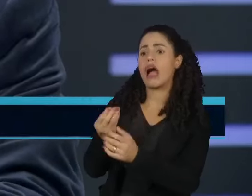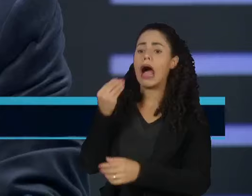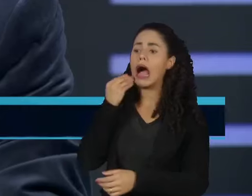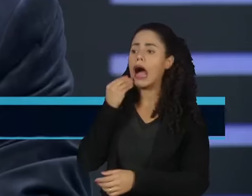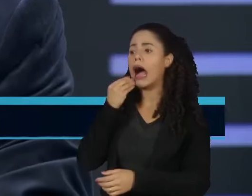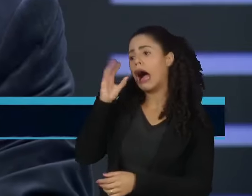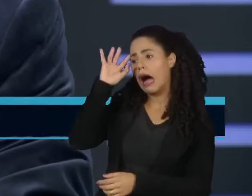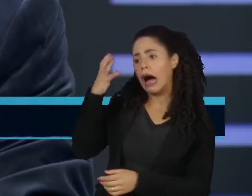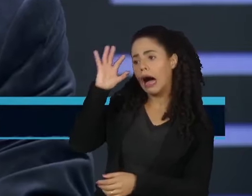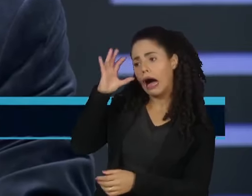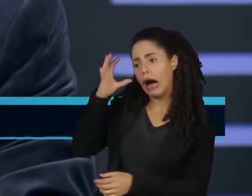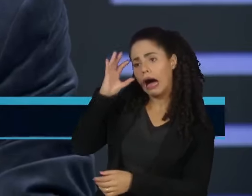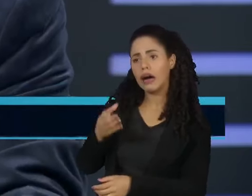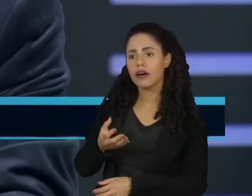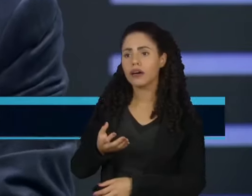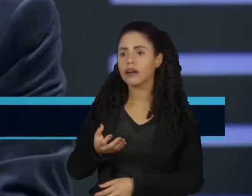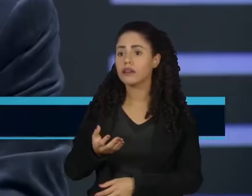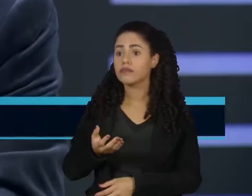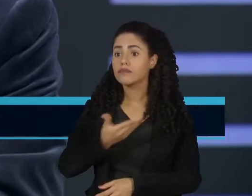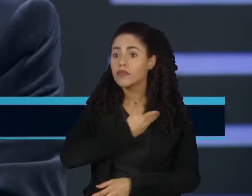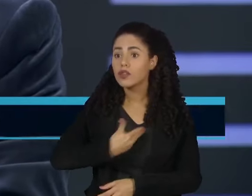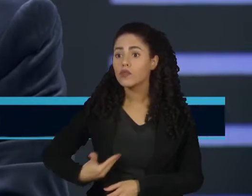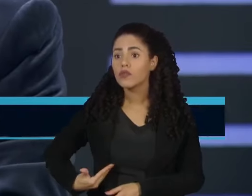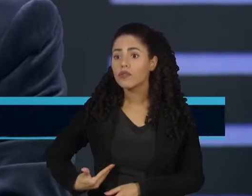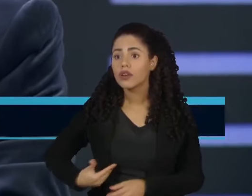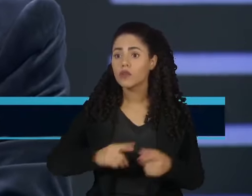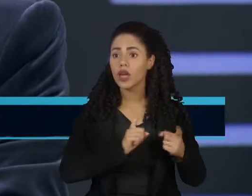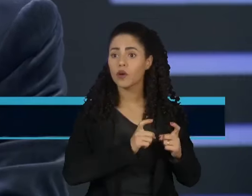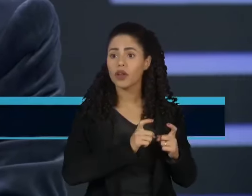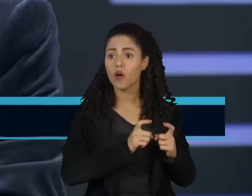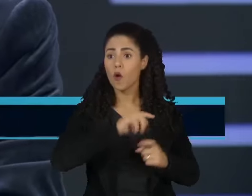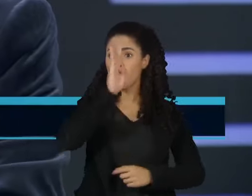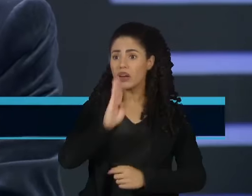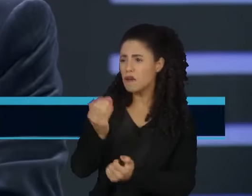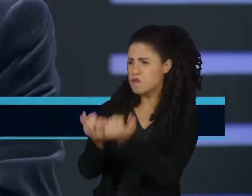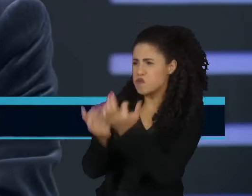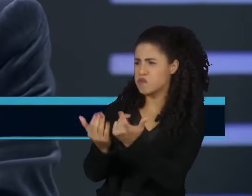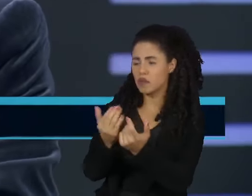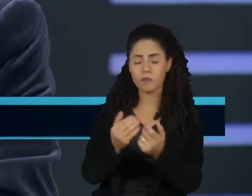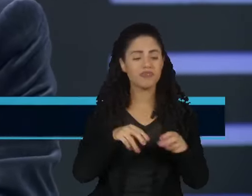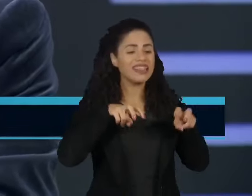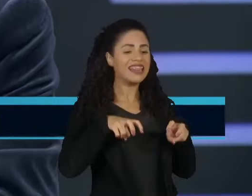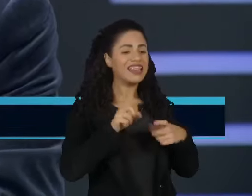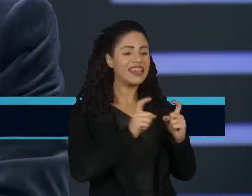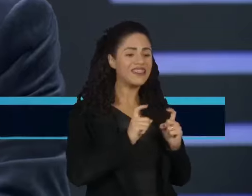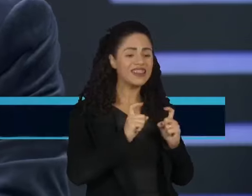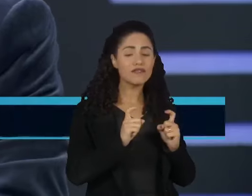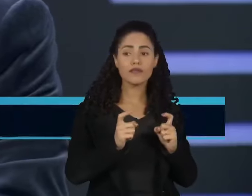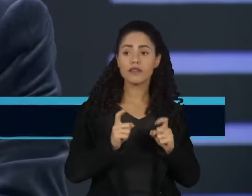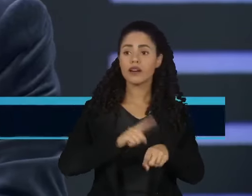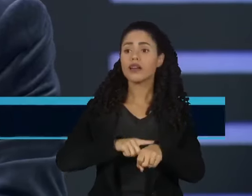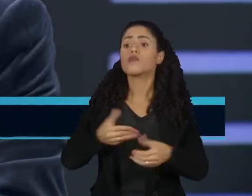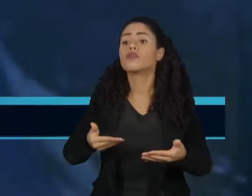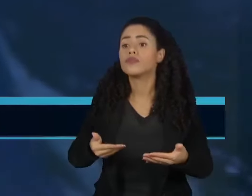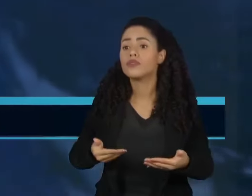no Brasil inteiro. E o governo fazendo reuniões. Reuniões. Até quando? Essa é a grande questão.